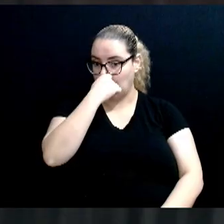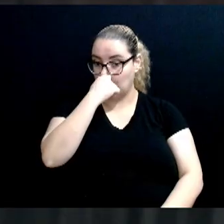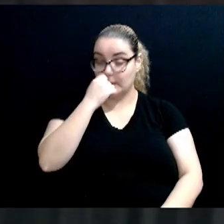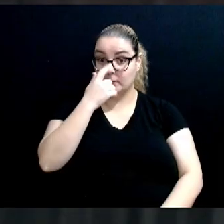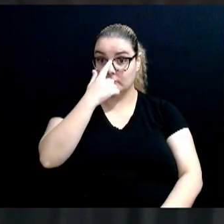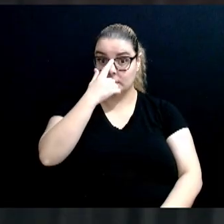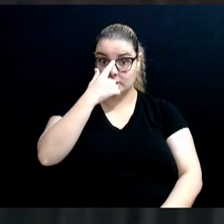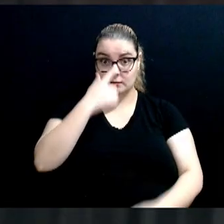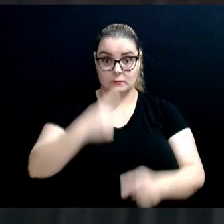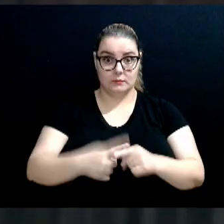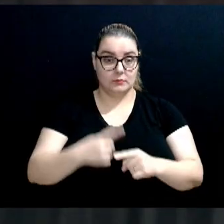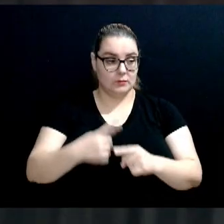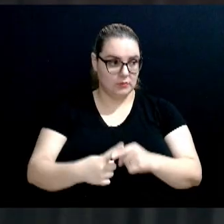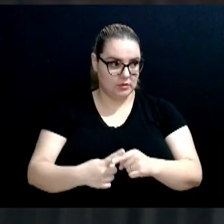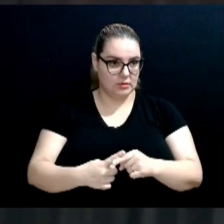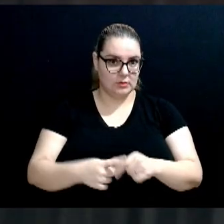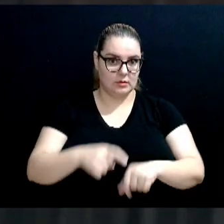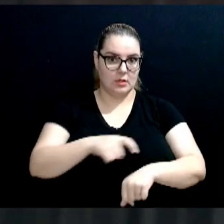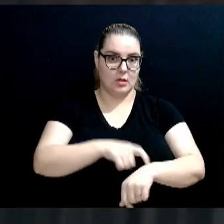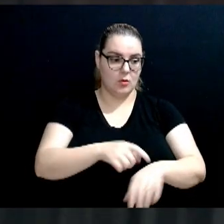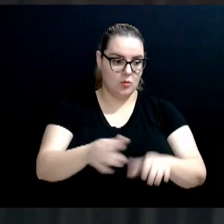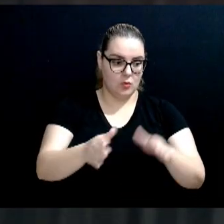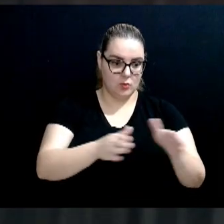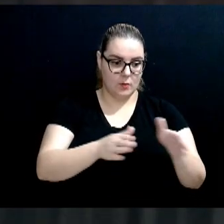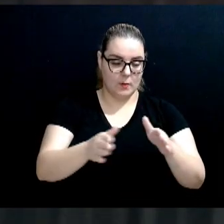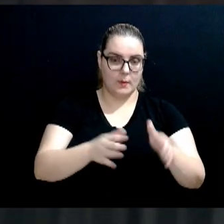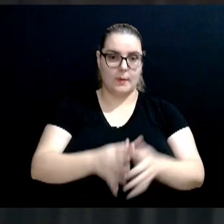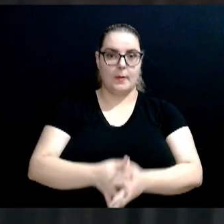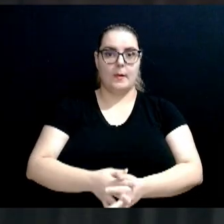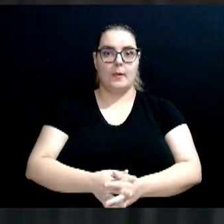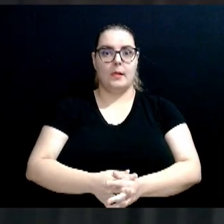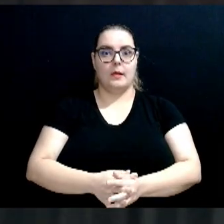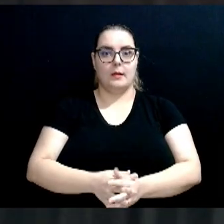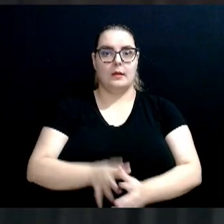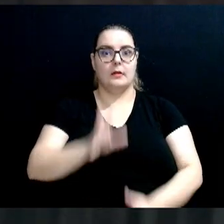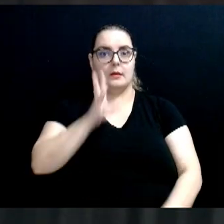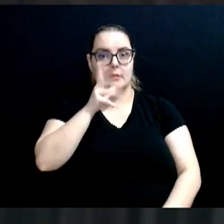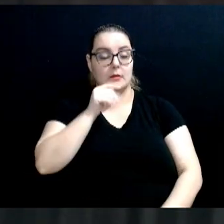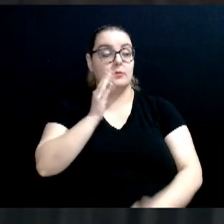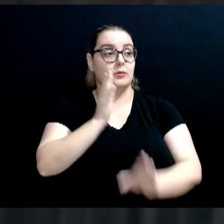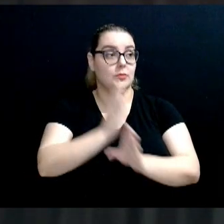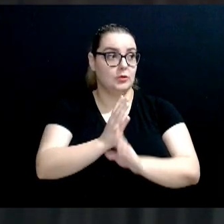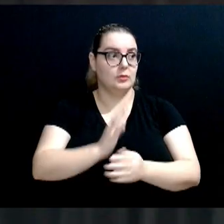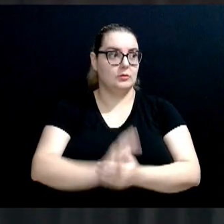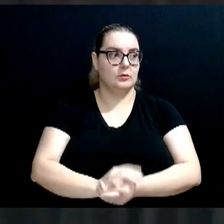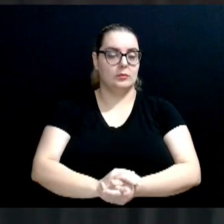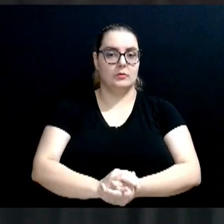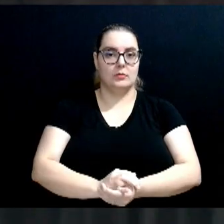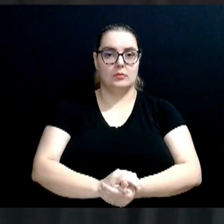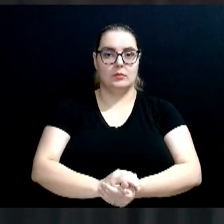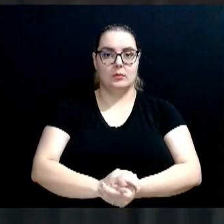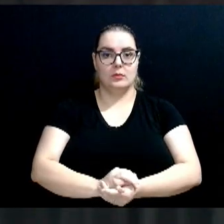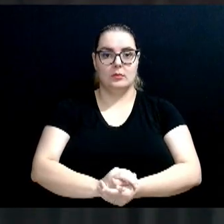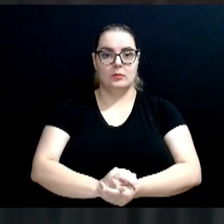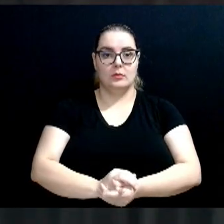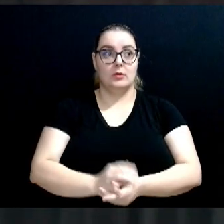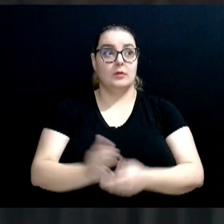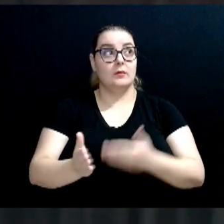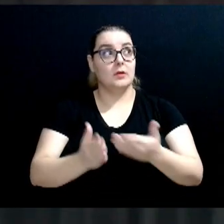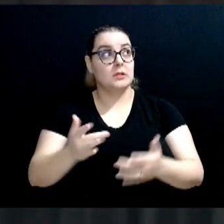tempo que demorou para descobrir. No entanto, se tratando da saúde